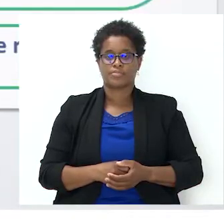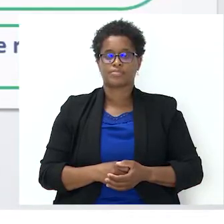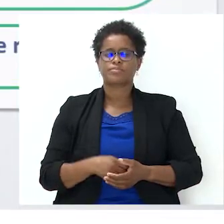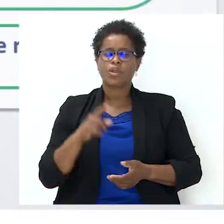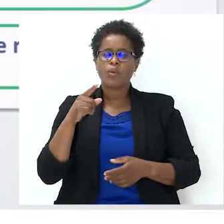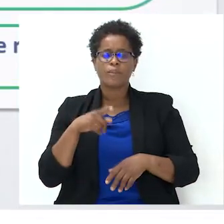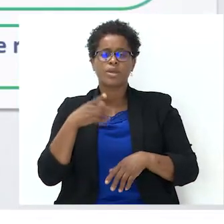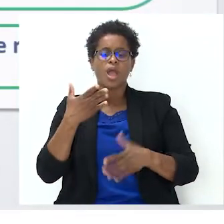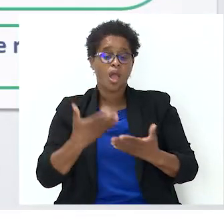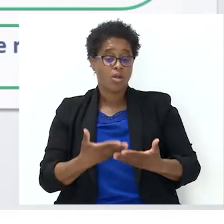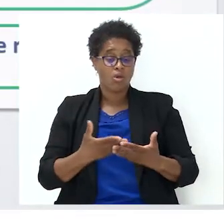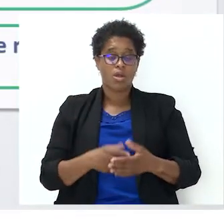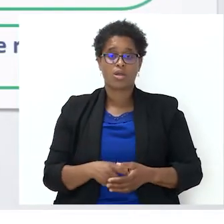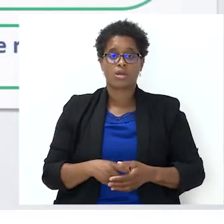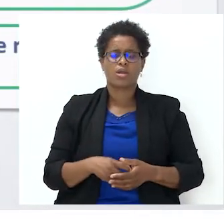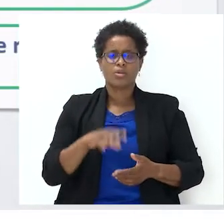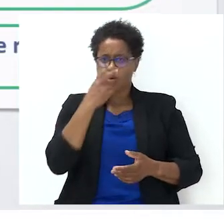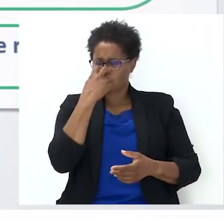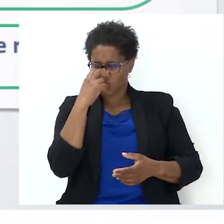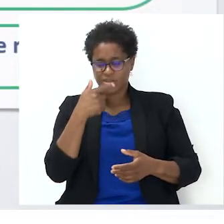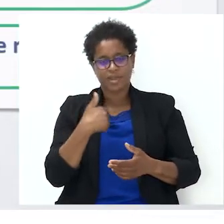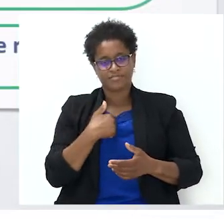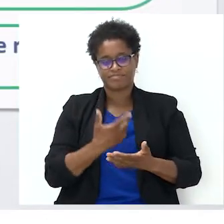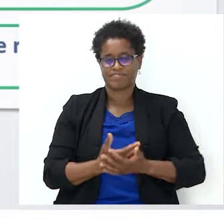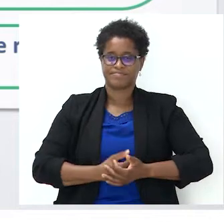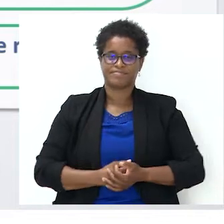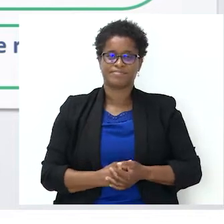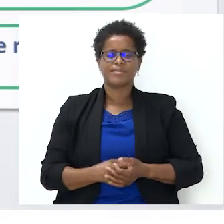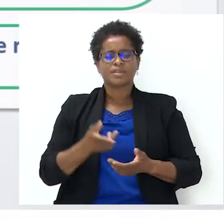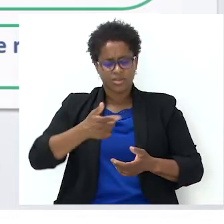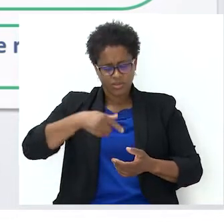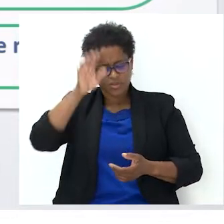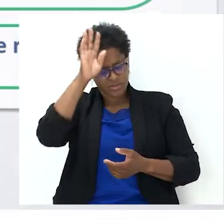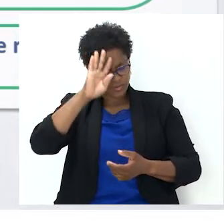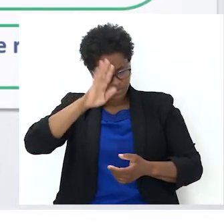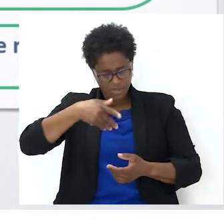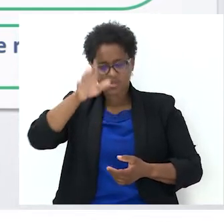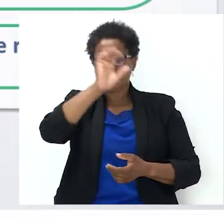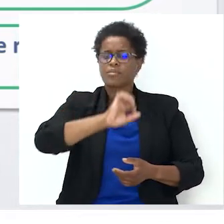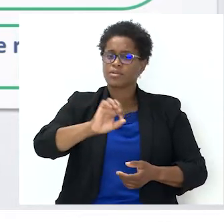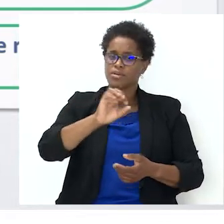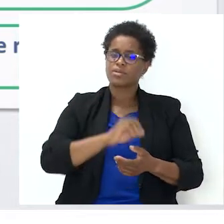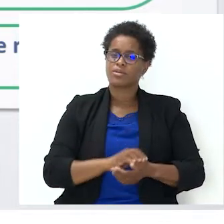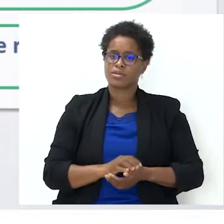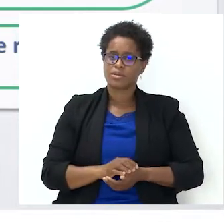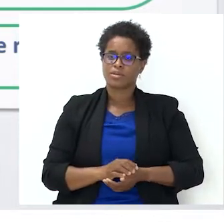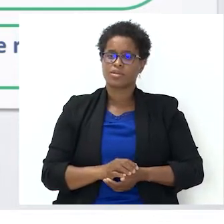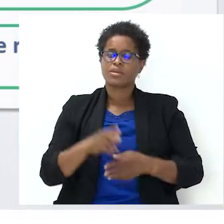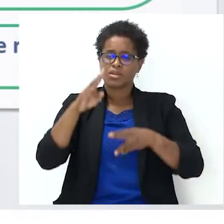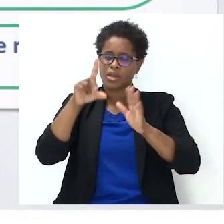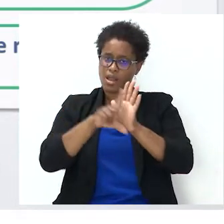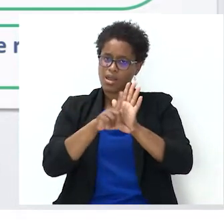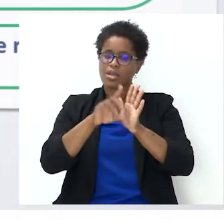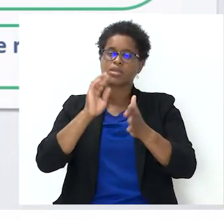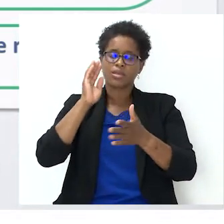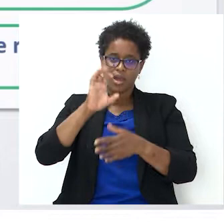Portanto, agora, uma curiosidade. Sabiam, meninos, que a Constituição de Cabo